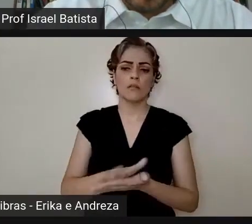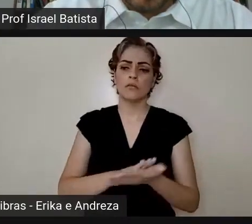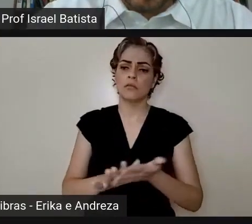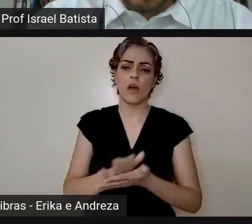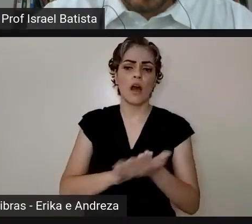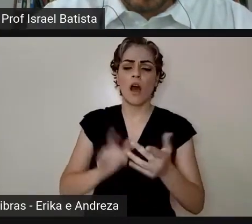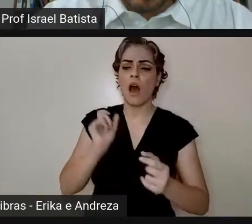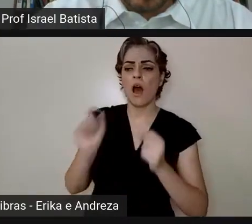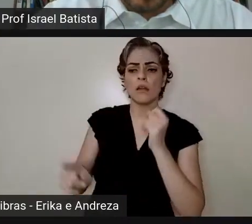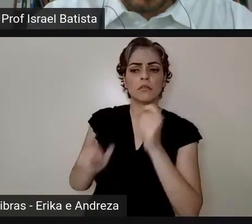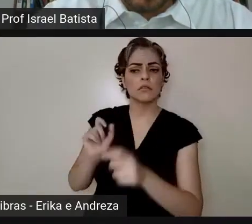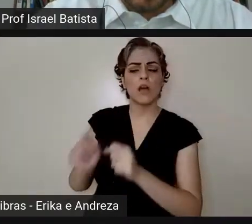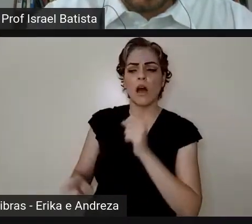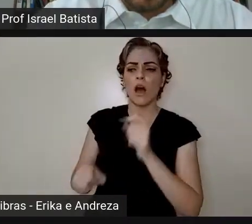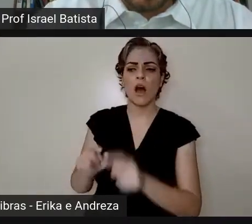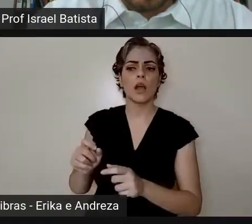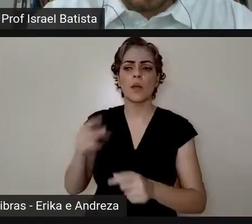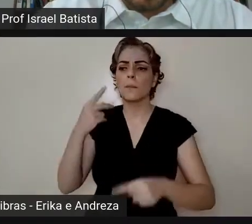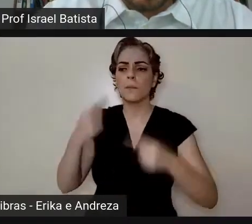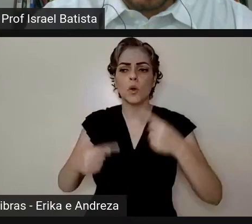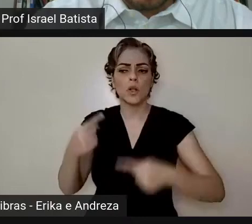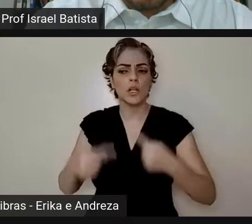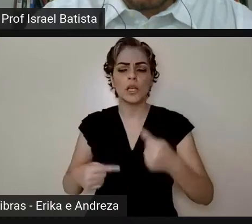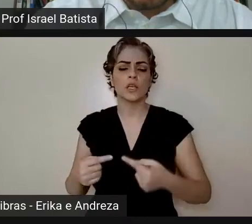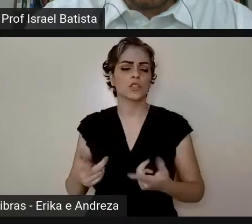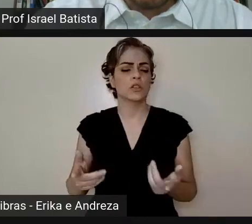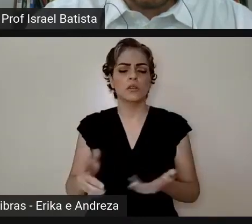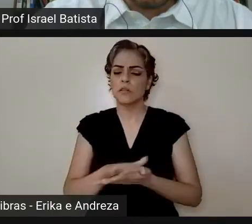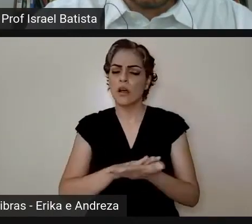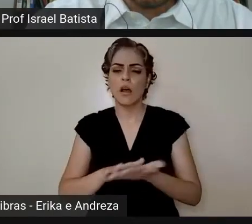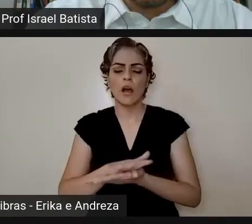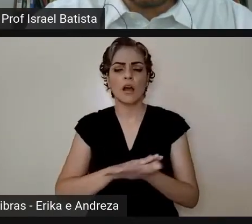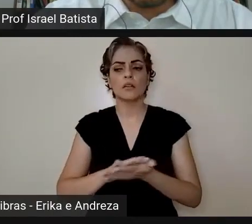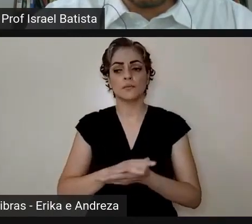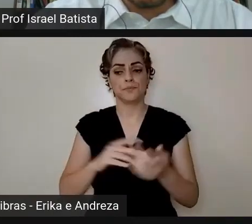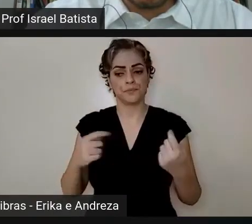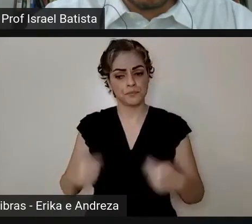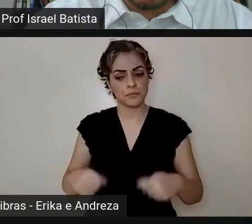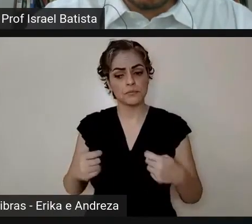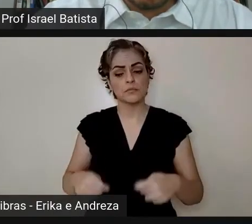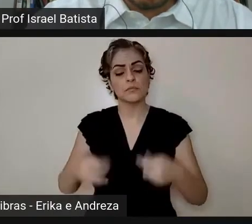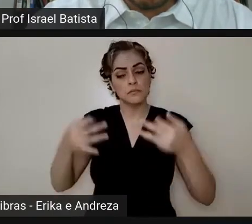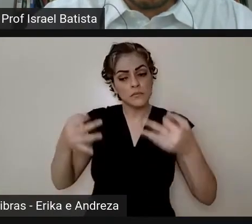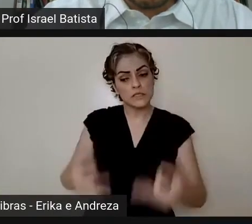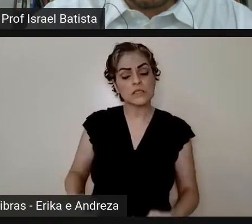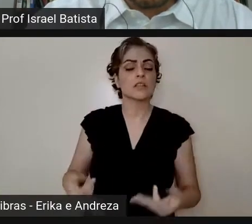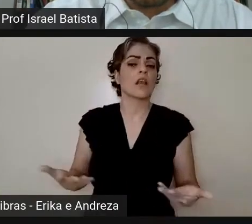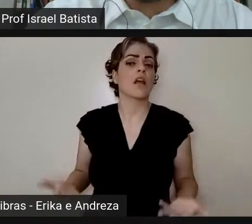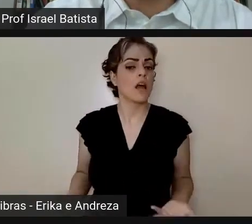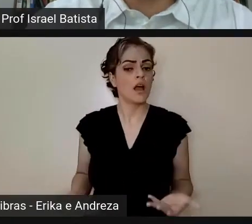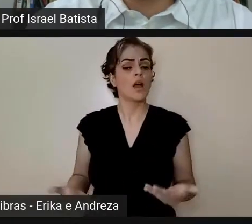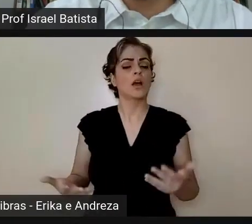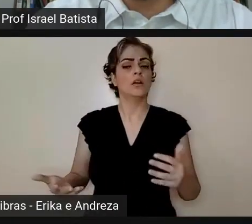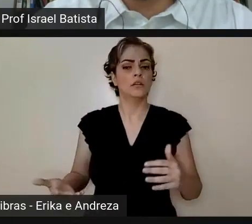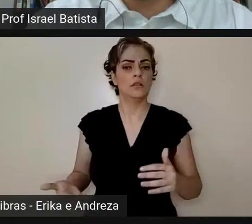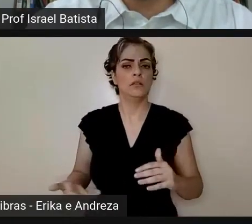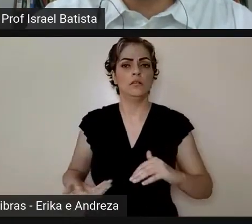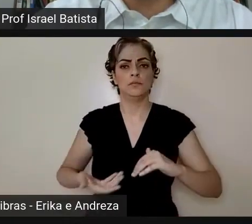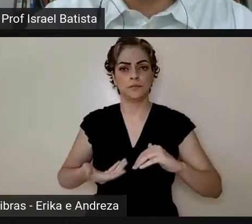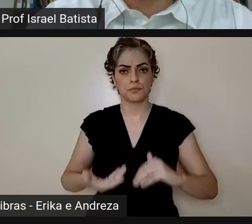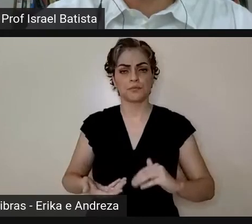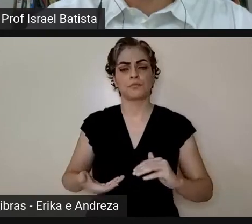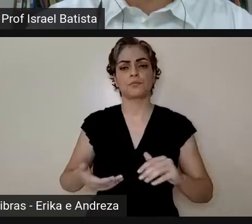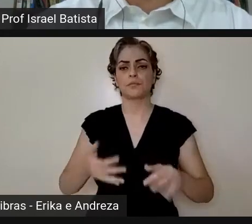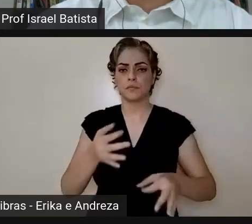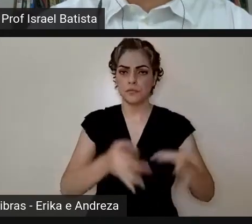espaço para perseguição individual, tudo ali dentro de um processo que vai ter validação da Casa Legislativa, que vai ter validação do Judiciário,